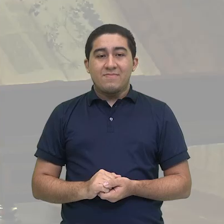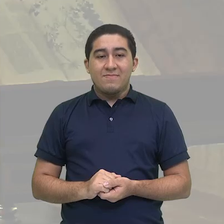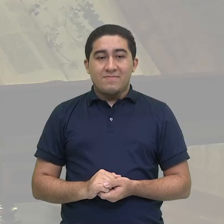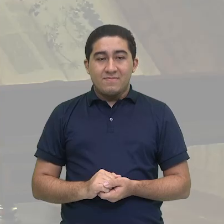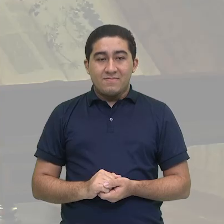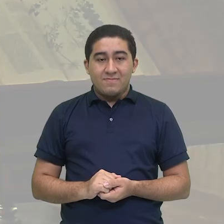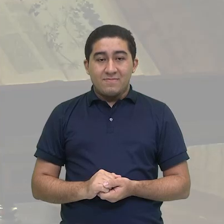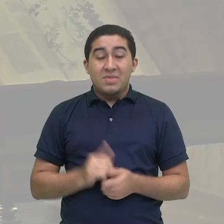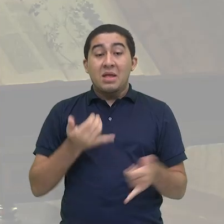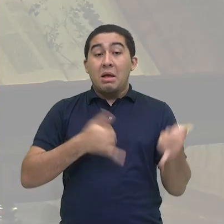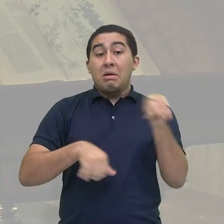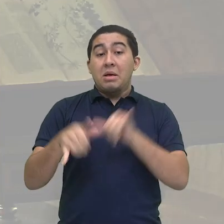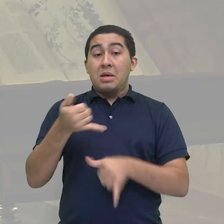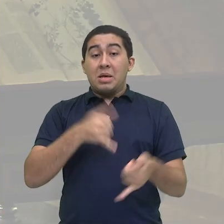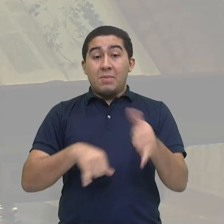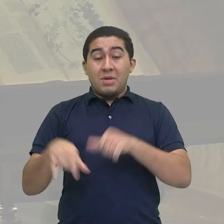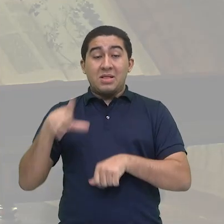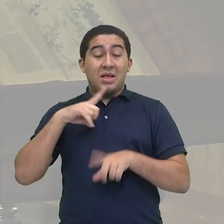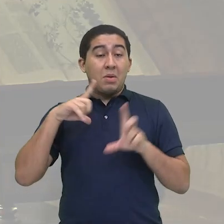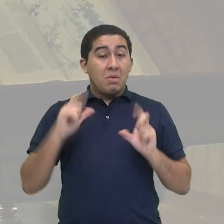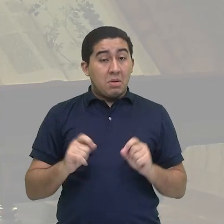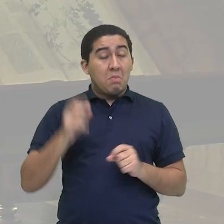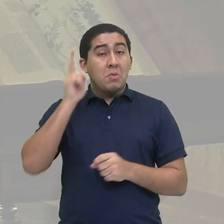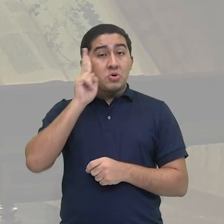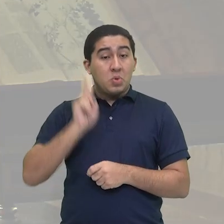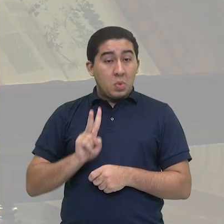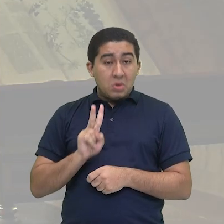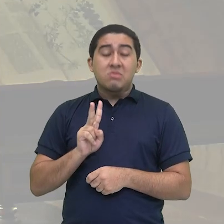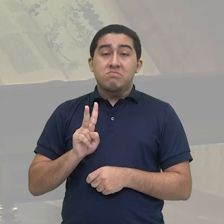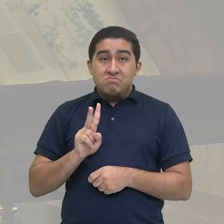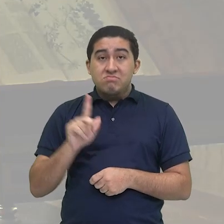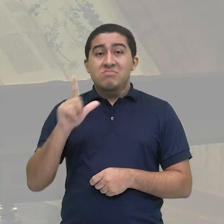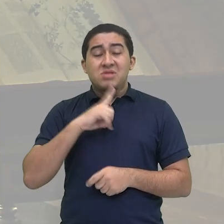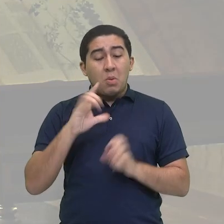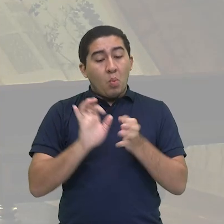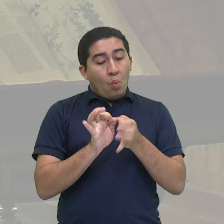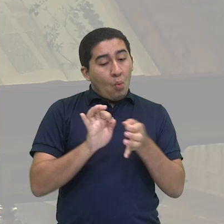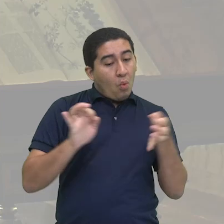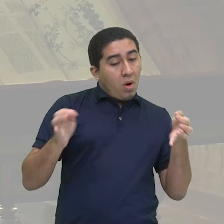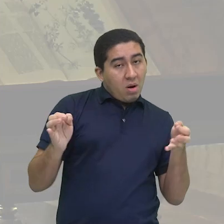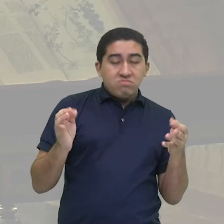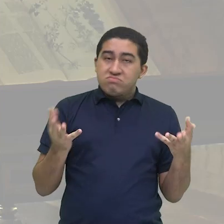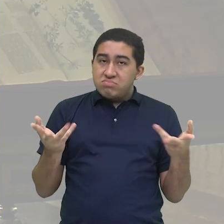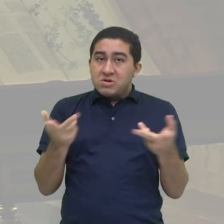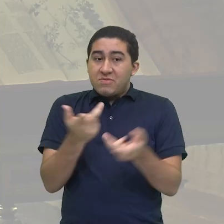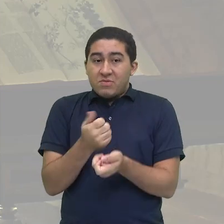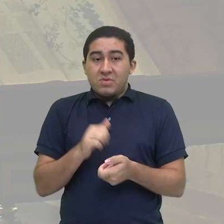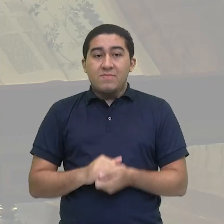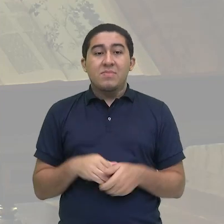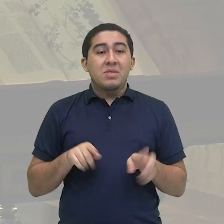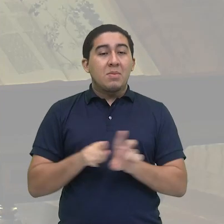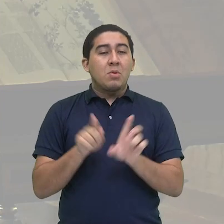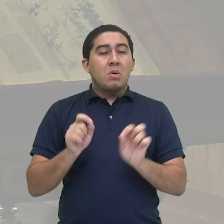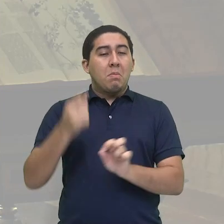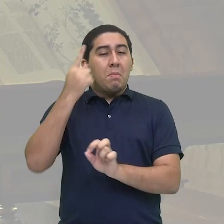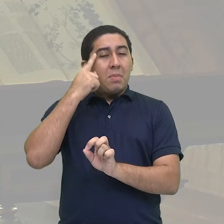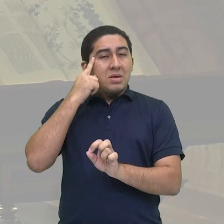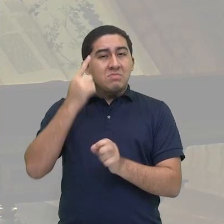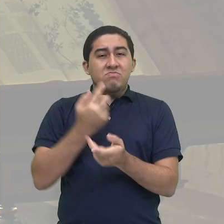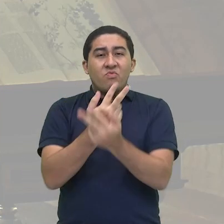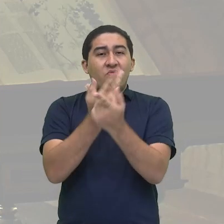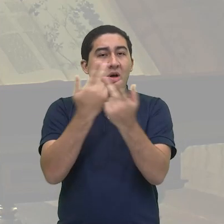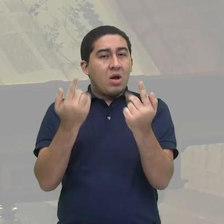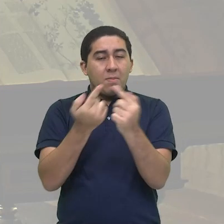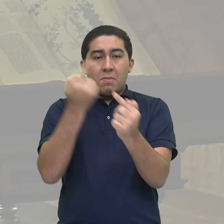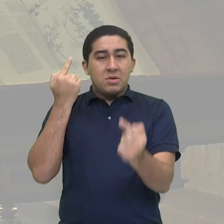A química tem uma história longa e fascinante que remonta a milhares